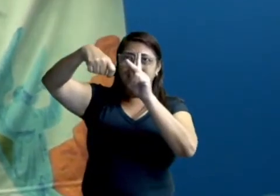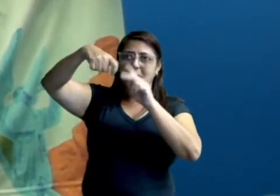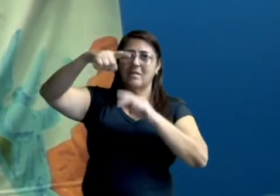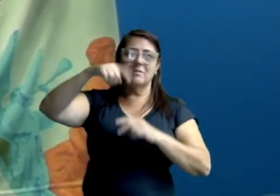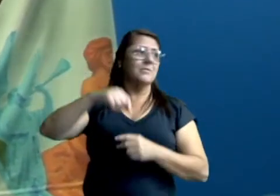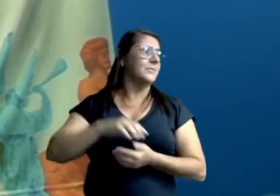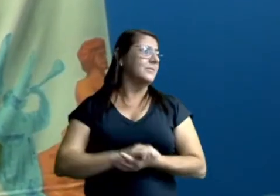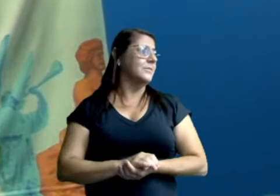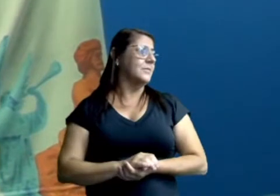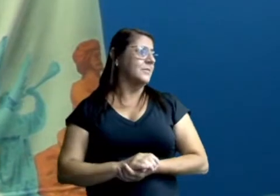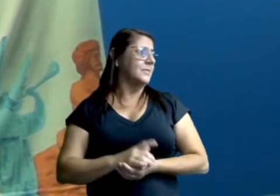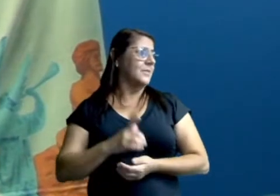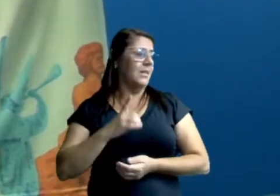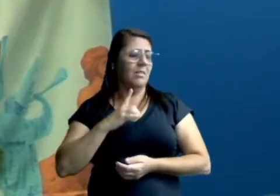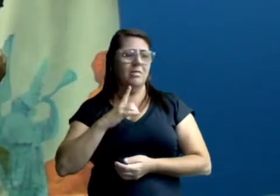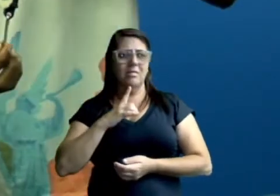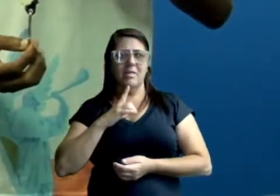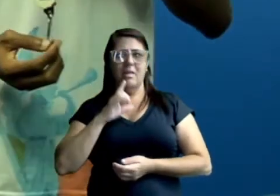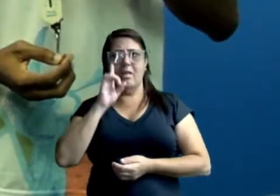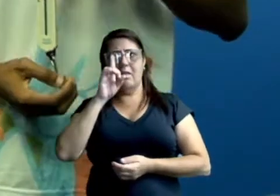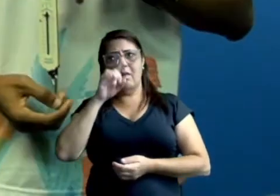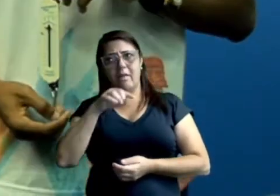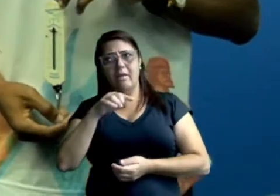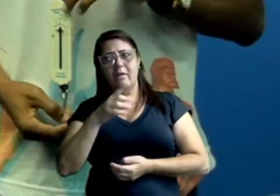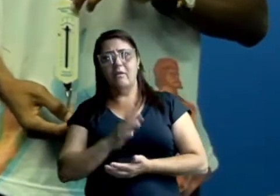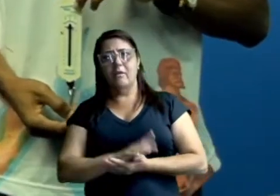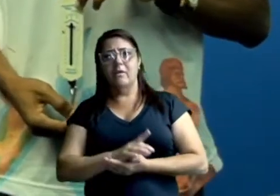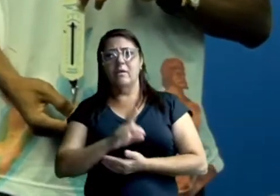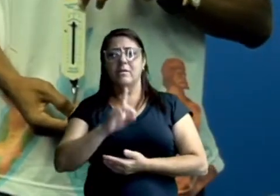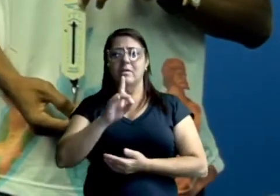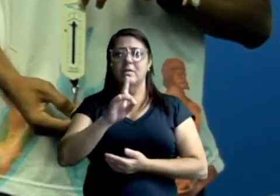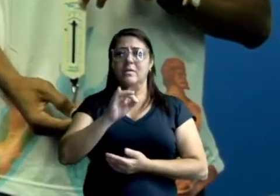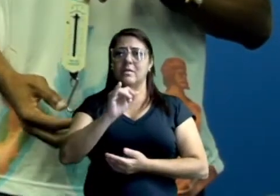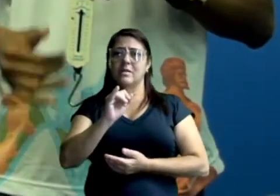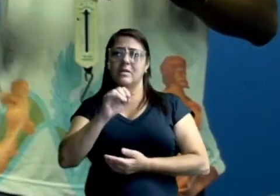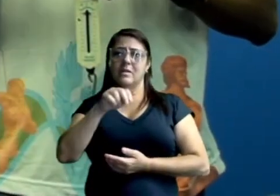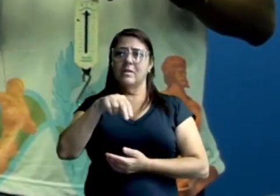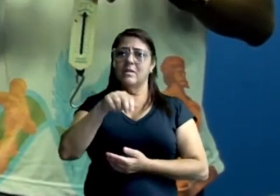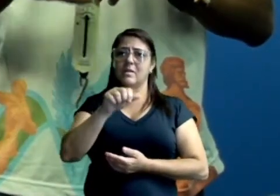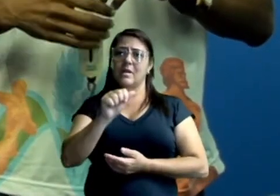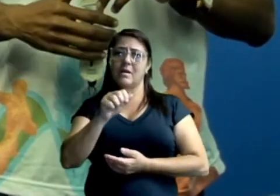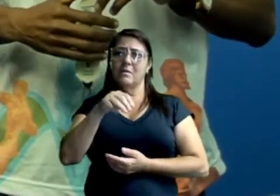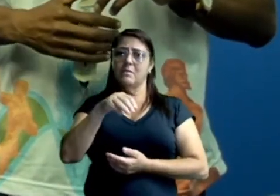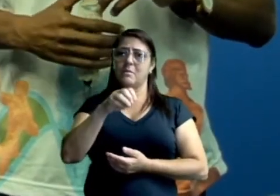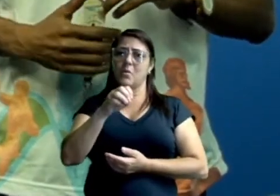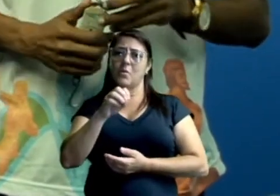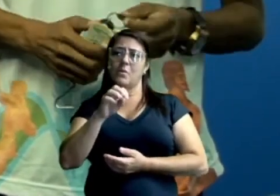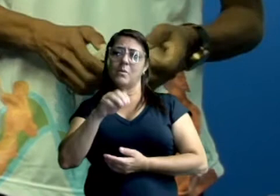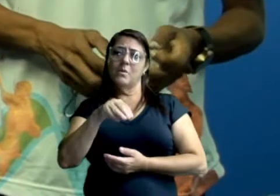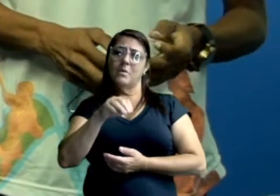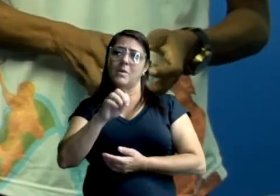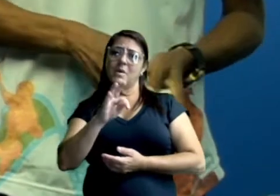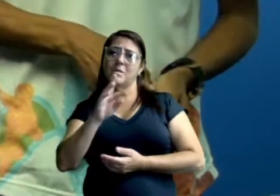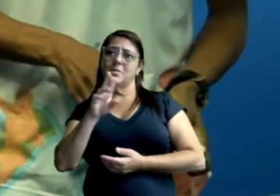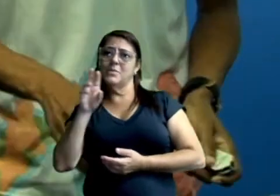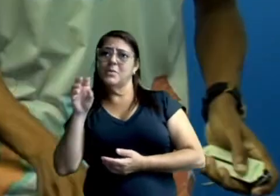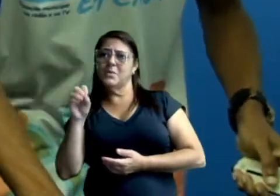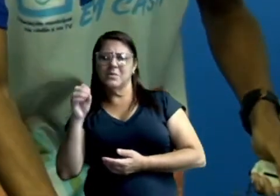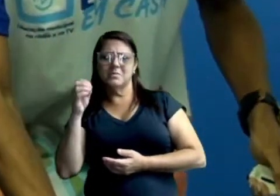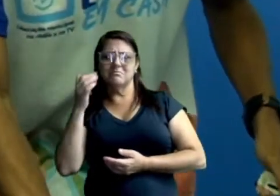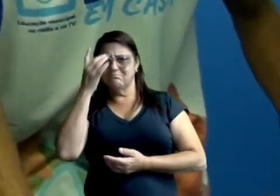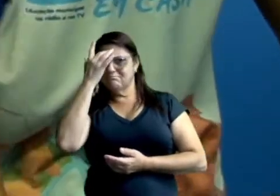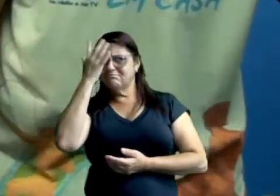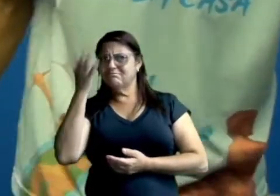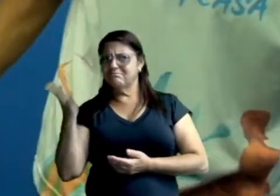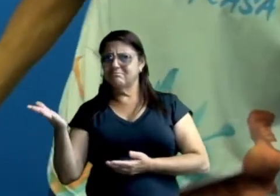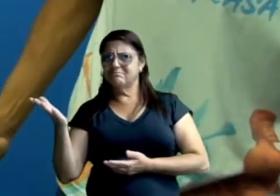dedo. E uma balança de dedo nada mais é do que um dinamômetro. Beleza? Tranquilo? É difícil, né? Aqui eu